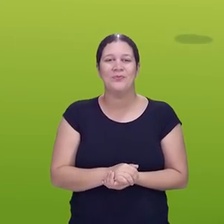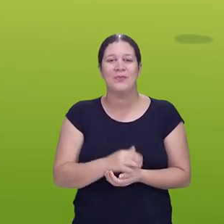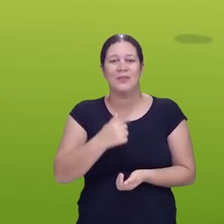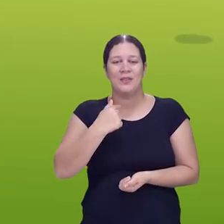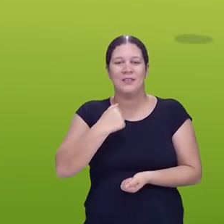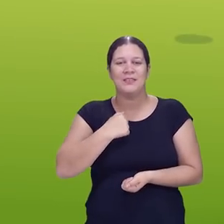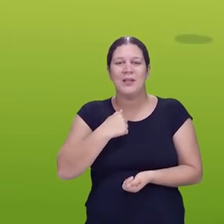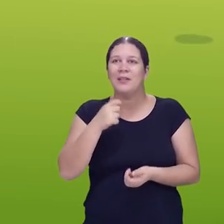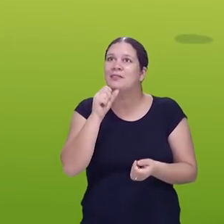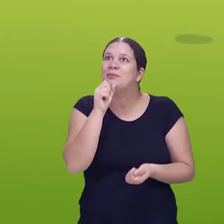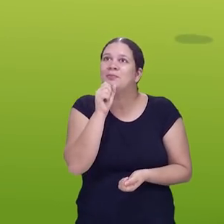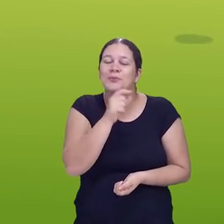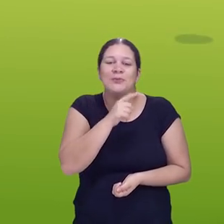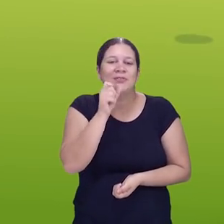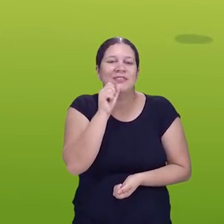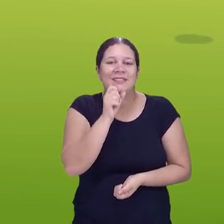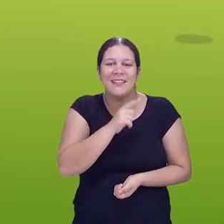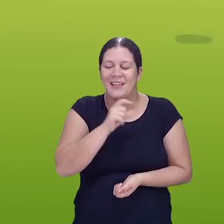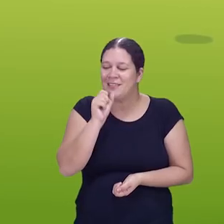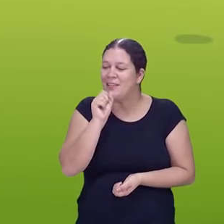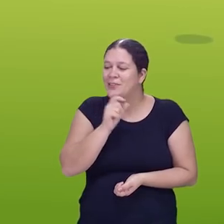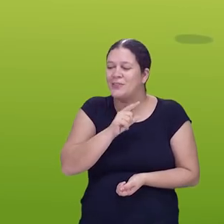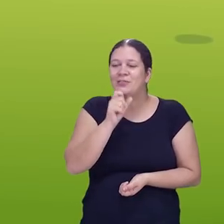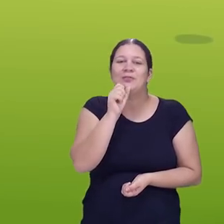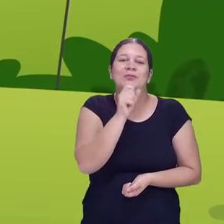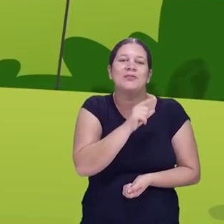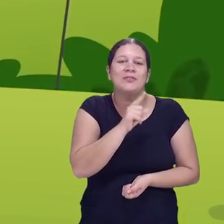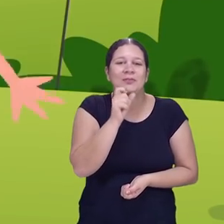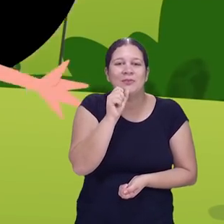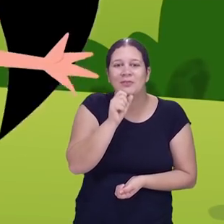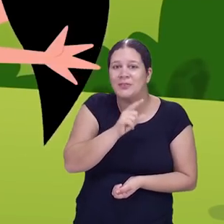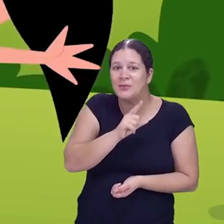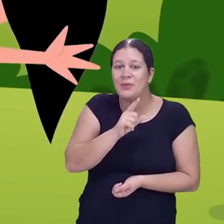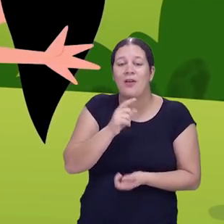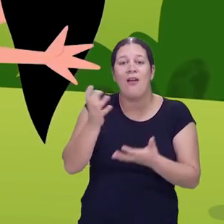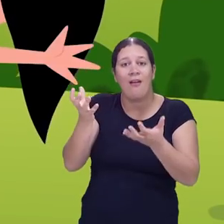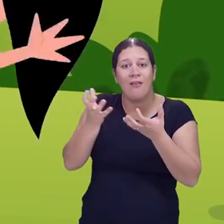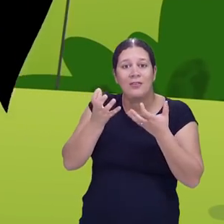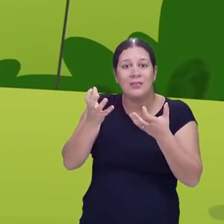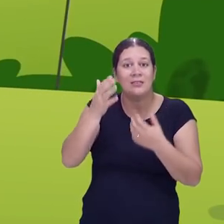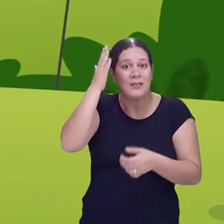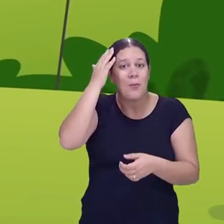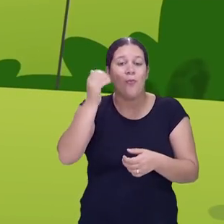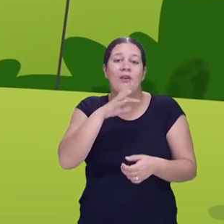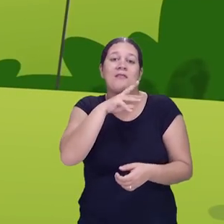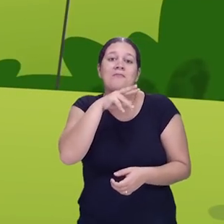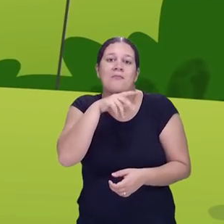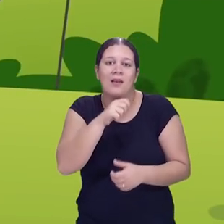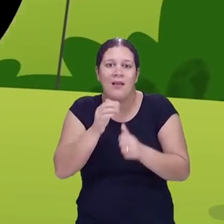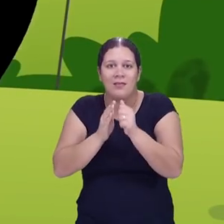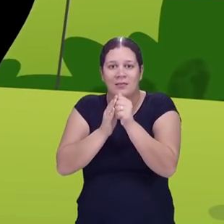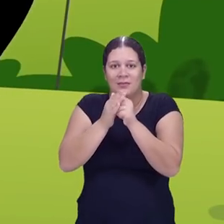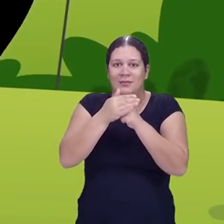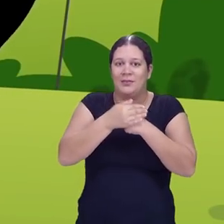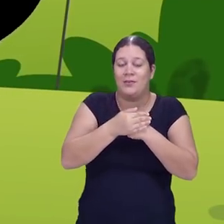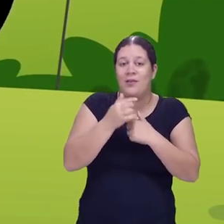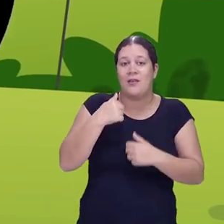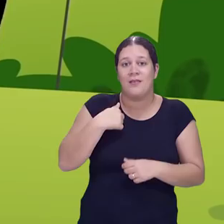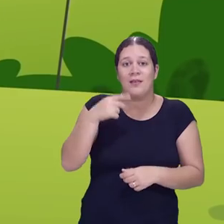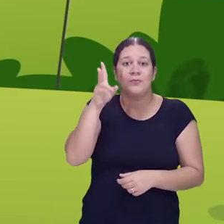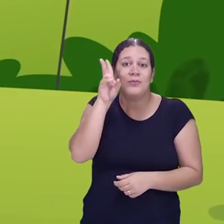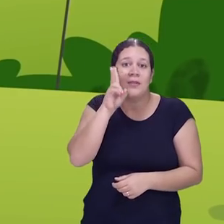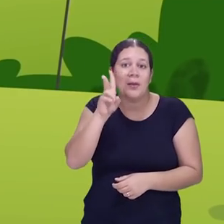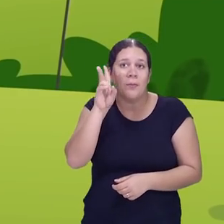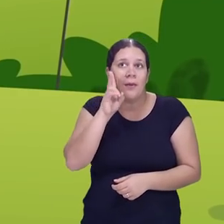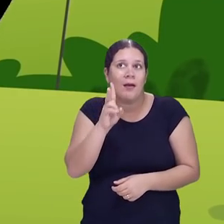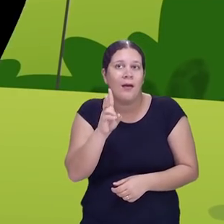Aquele esquilo tanto era engraçado. Agora a gente já sabe por que os animais se camuflam. Acabo de lembrar de uma